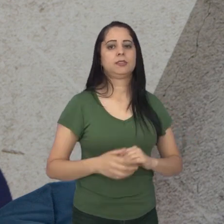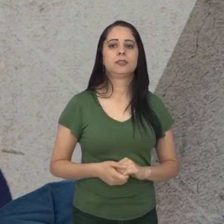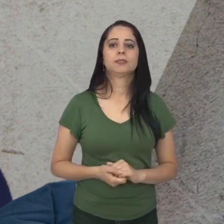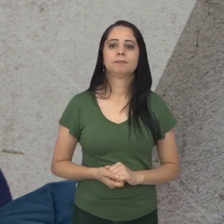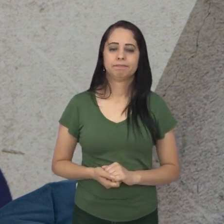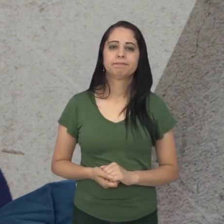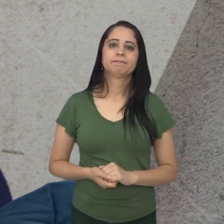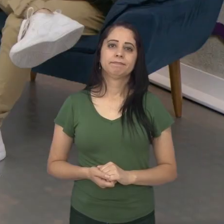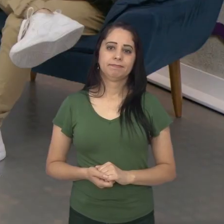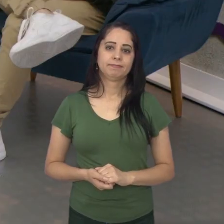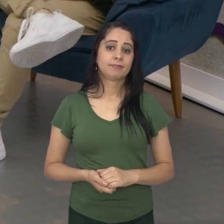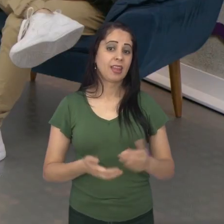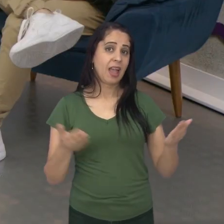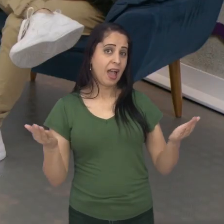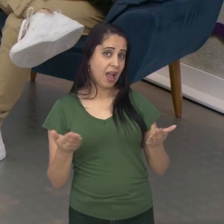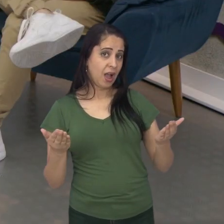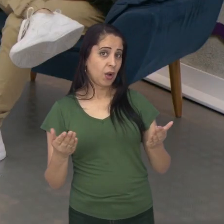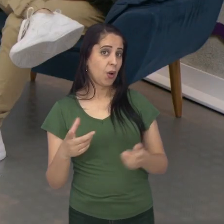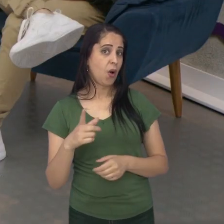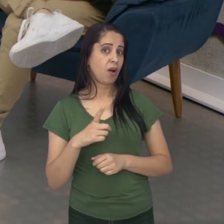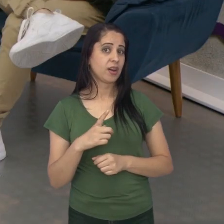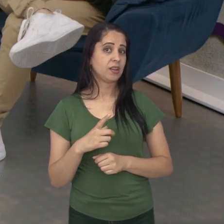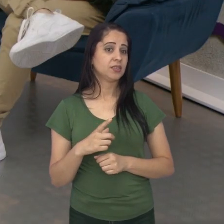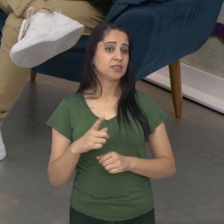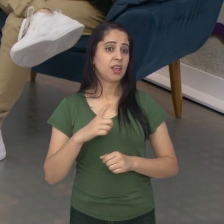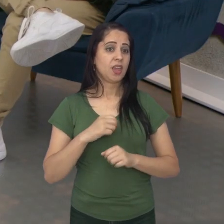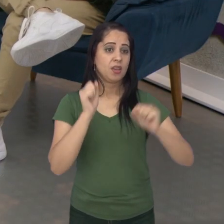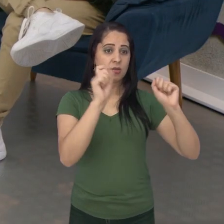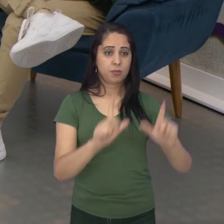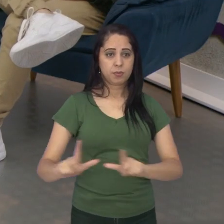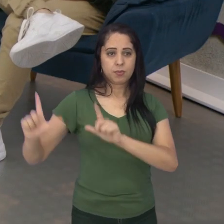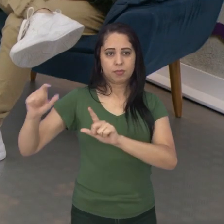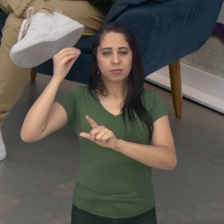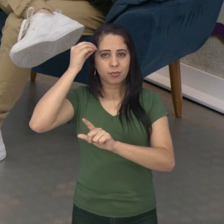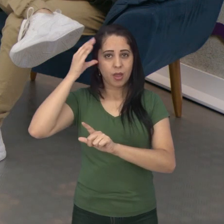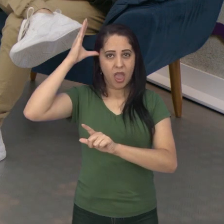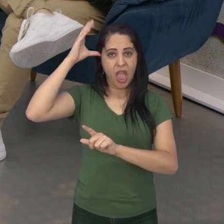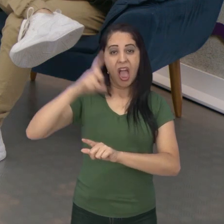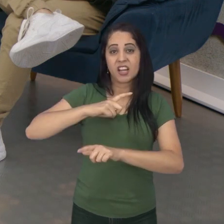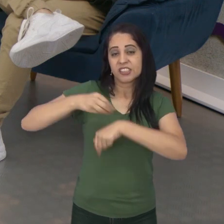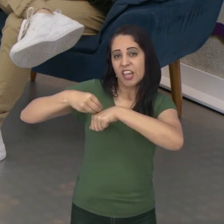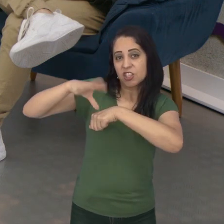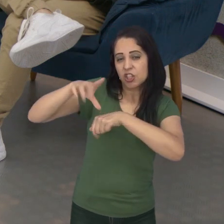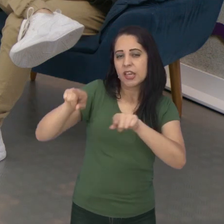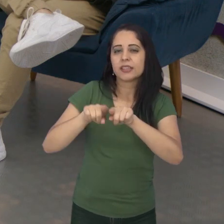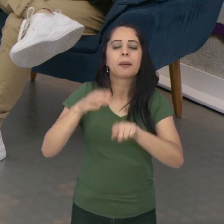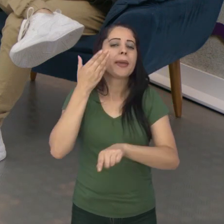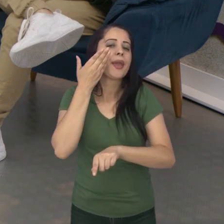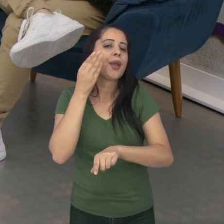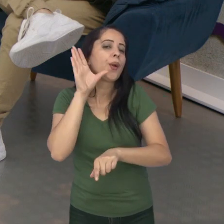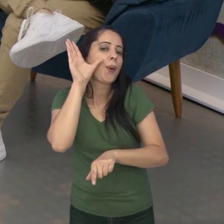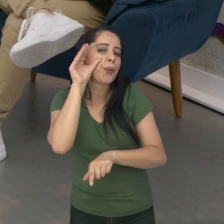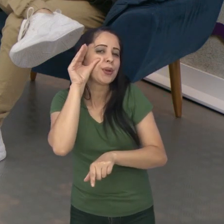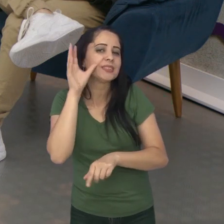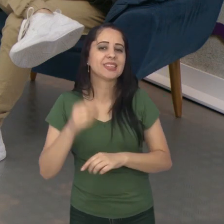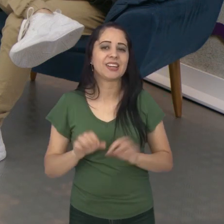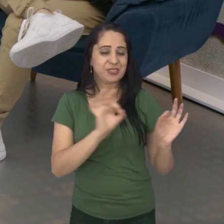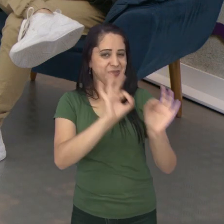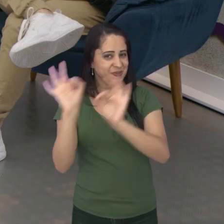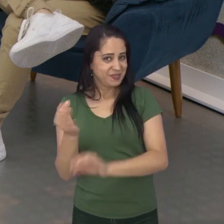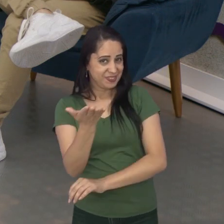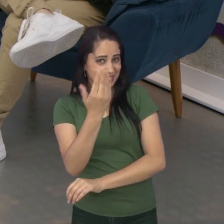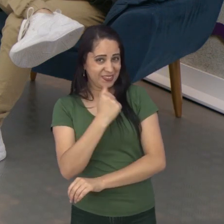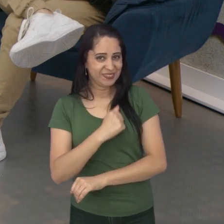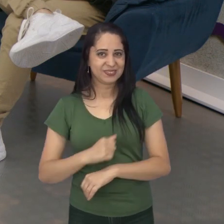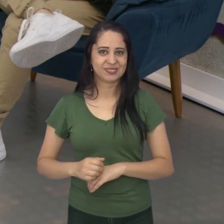mais firmemente. Pois é, agora vamos passear pela plataforma do conhecimento com algumas dicas e curiosidades sobre a profissão.